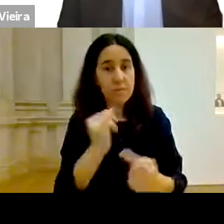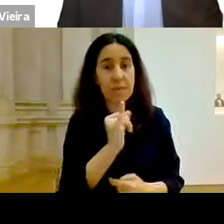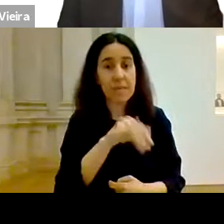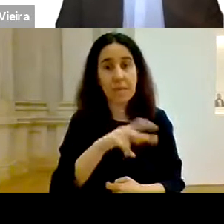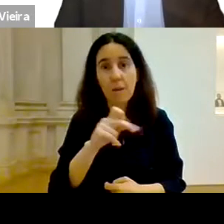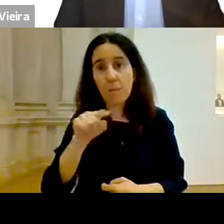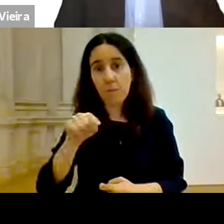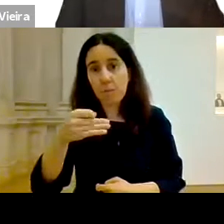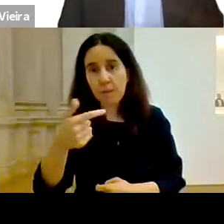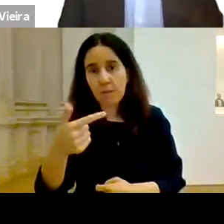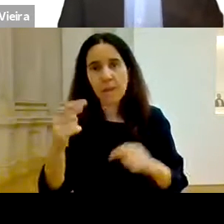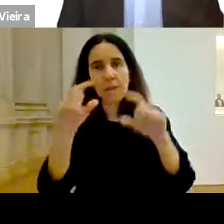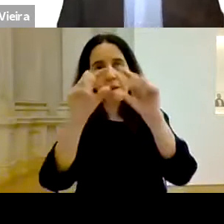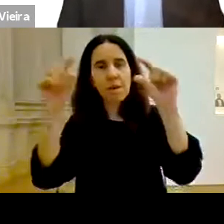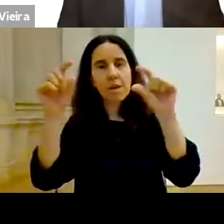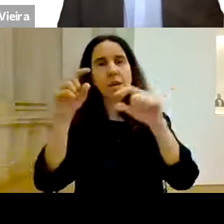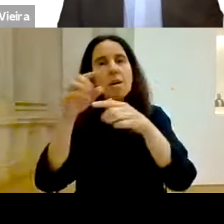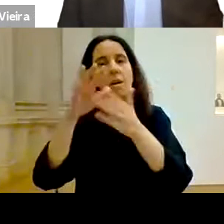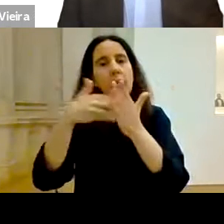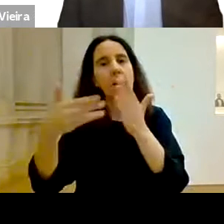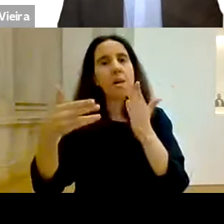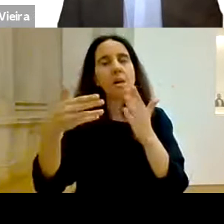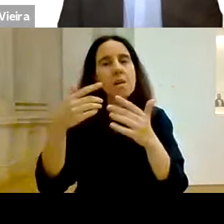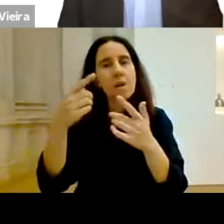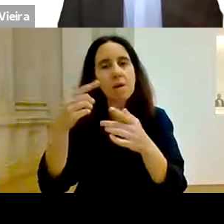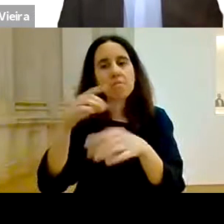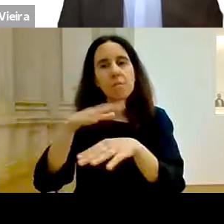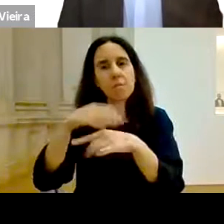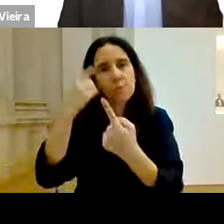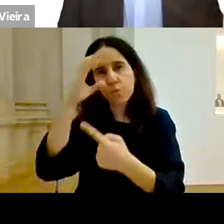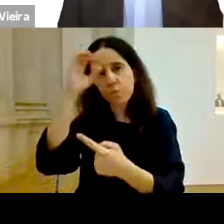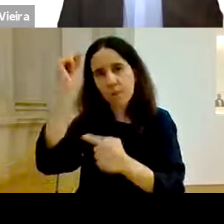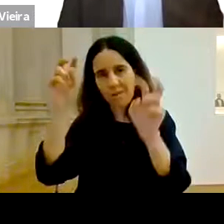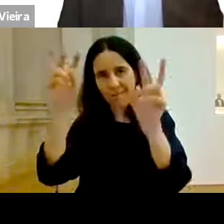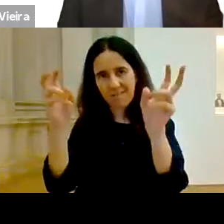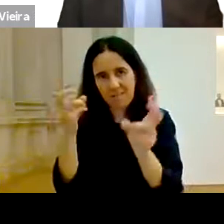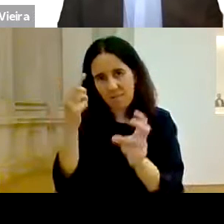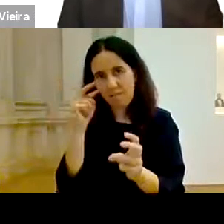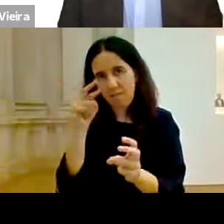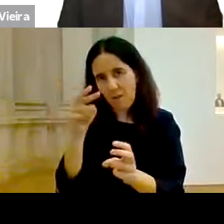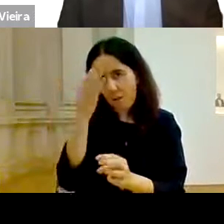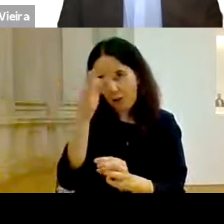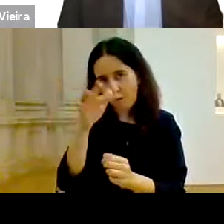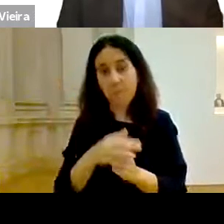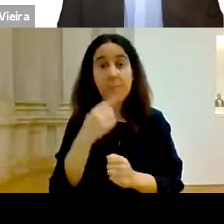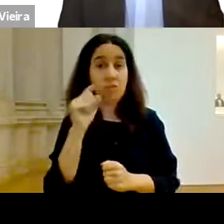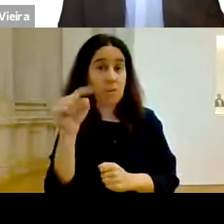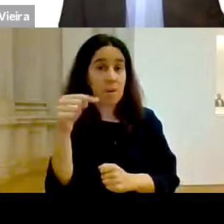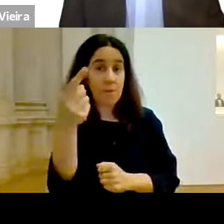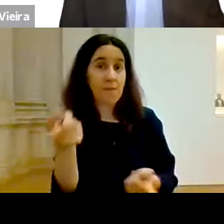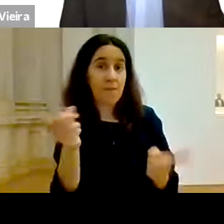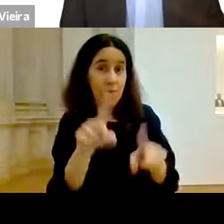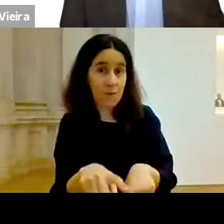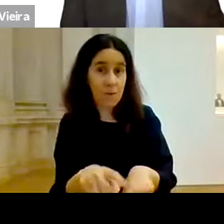área do plano colaborativo para a administração pública, podem consultar. E dizer-vos que amanhã estaremos